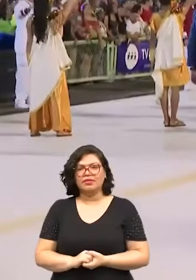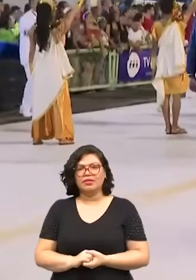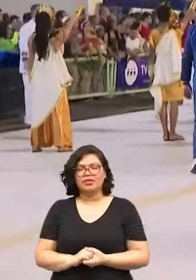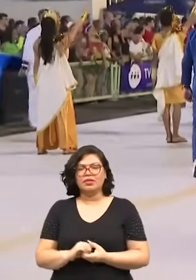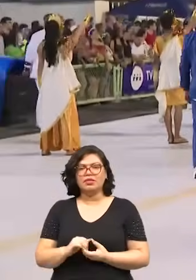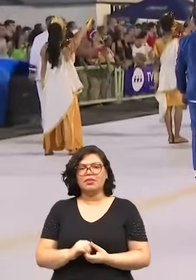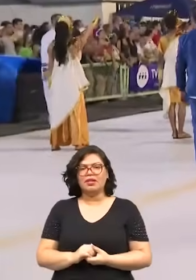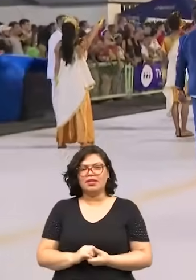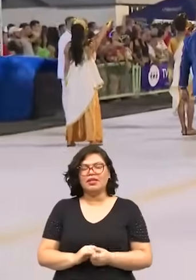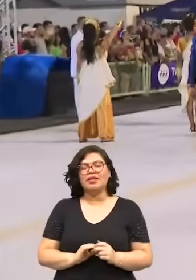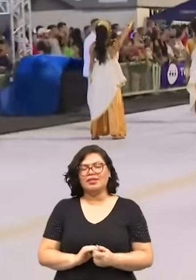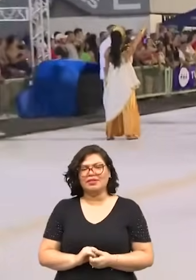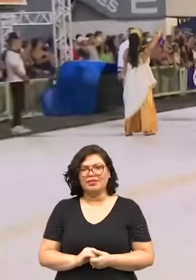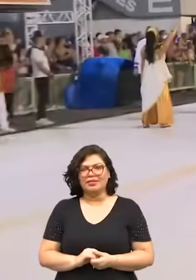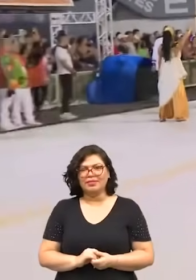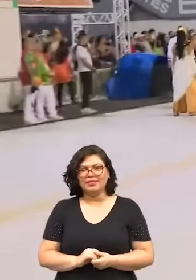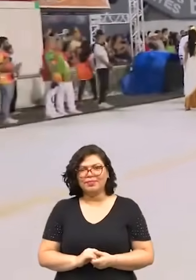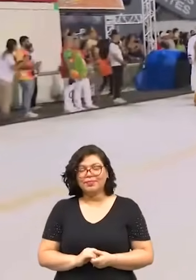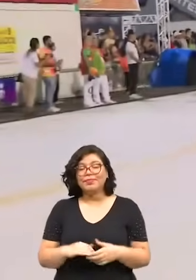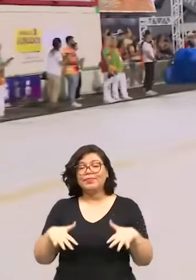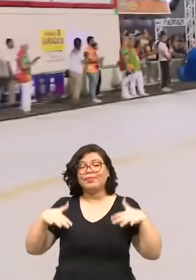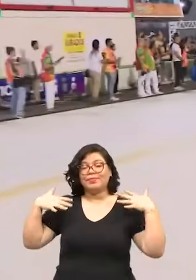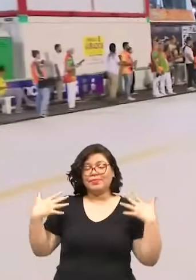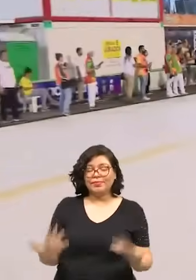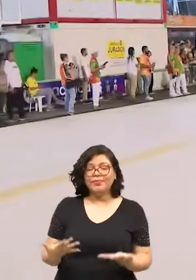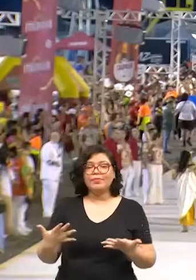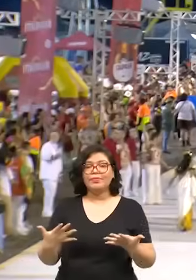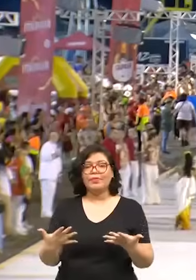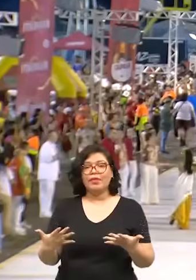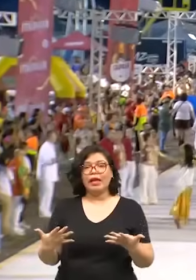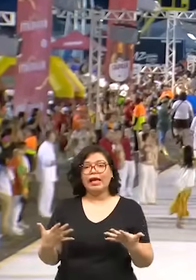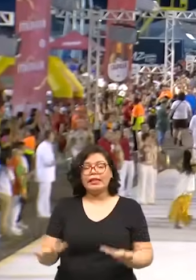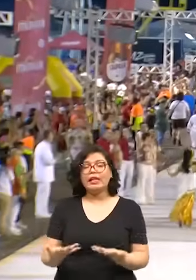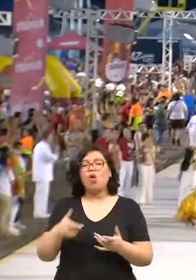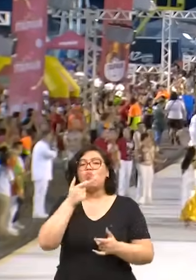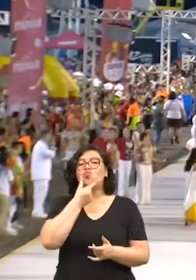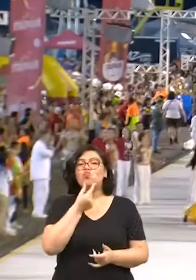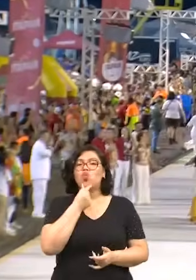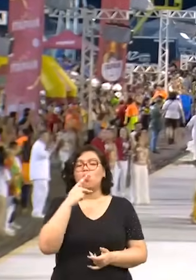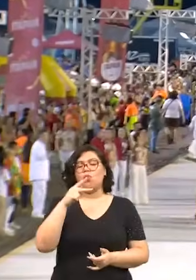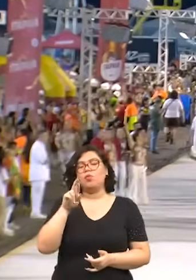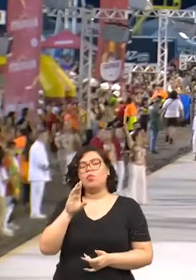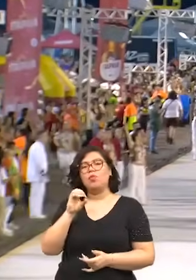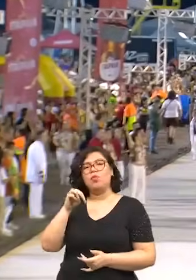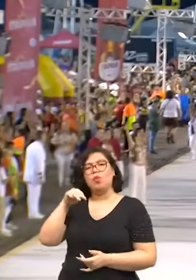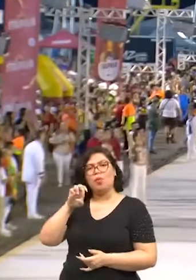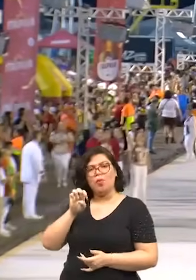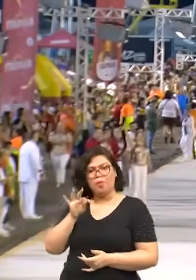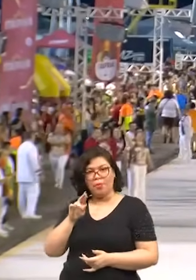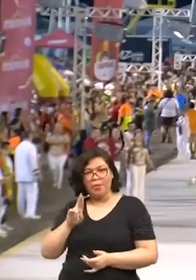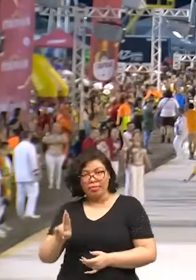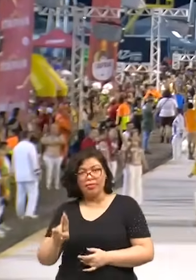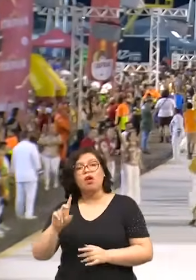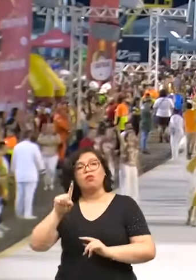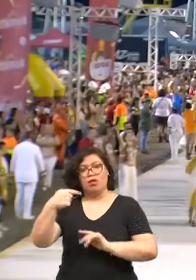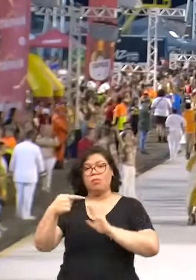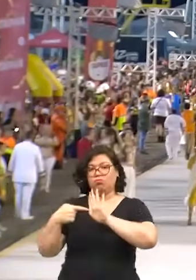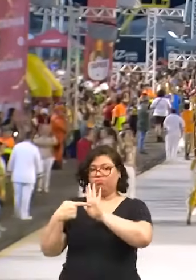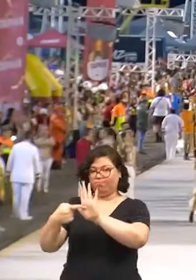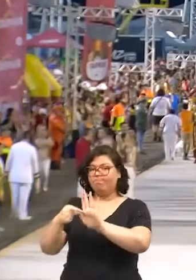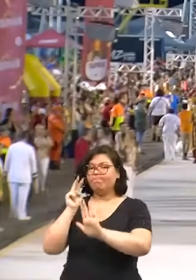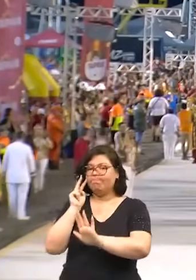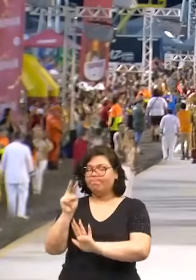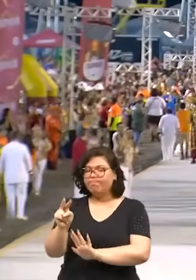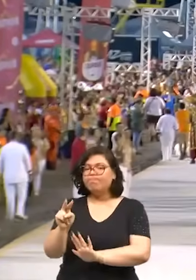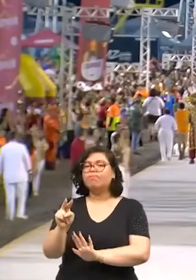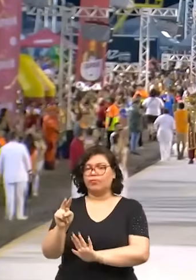representado na Grécia Antiga. Então Prometeu, que está aí, vai aparecer daqui a pouquinho, em